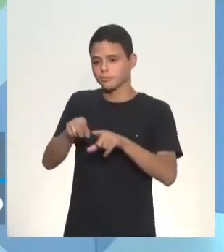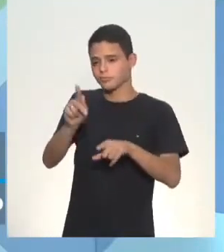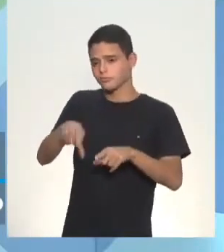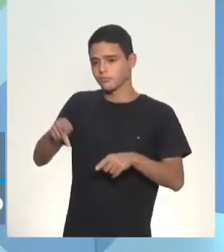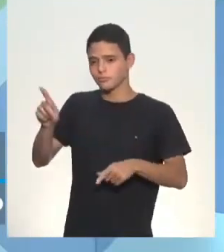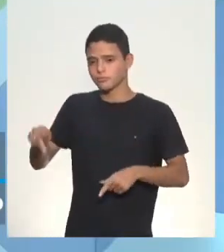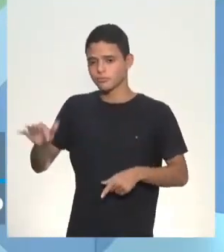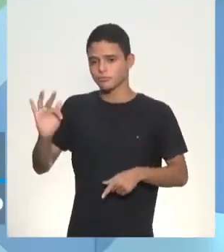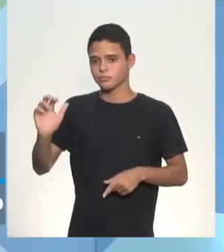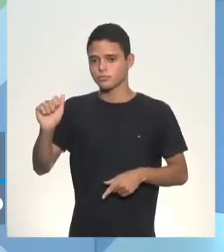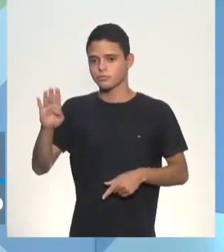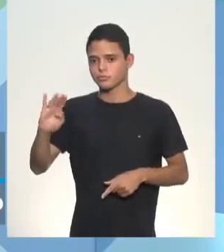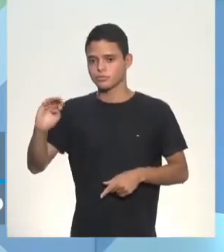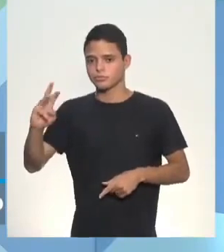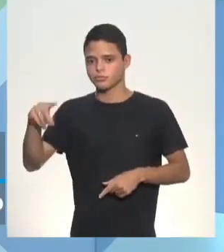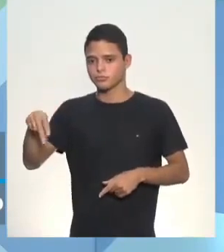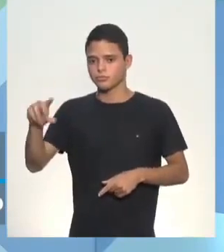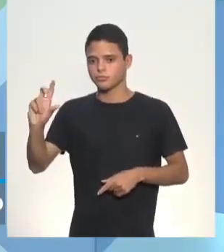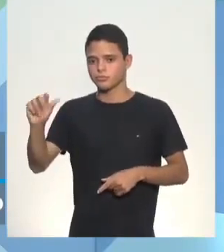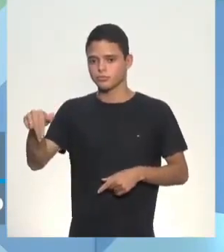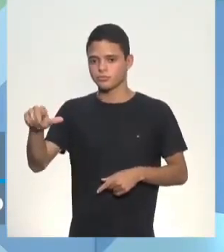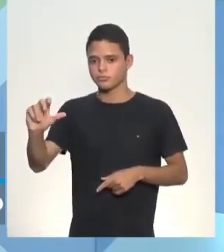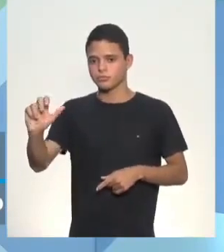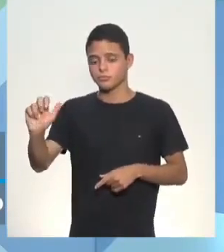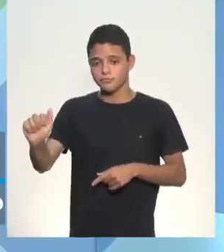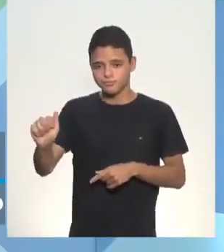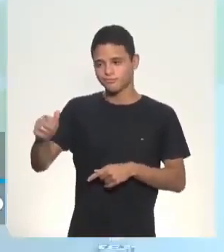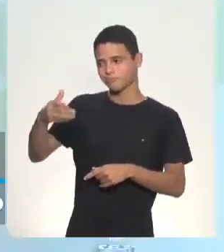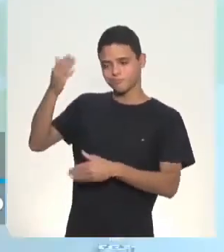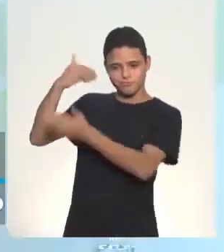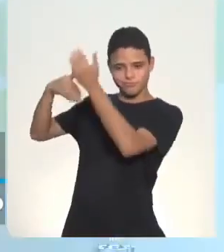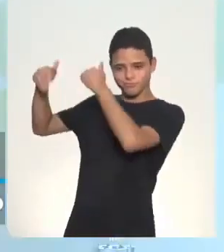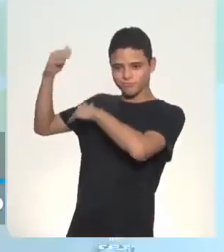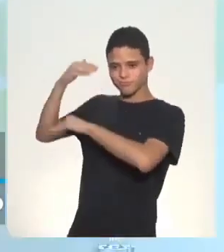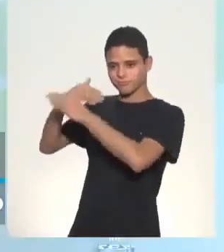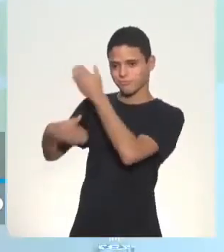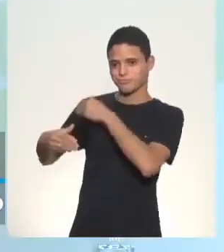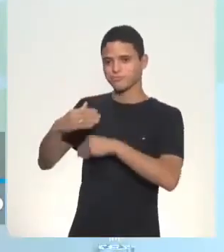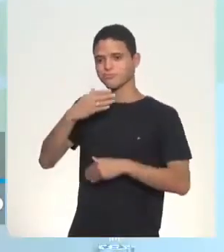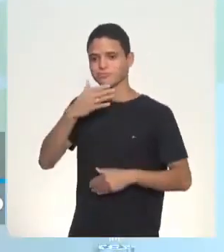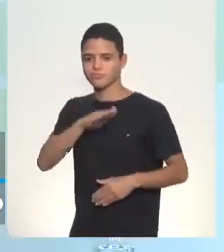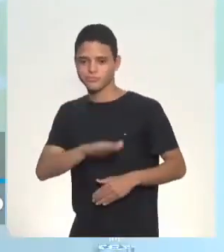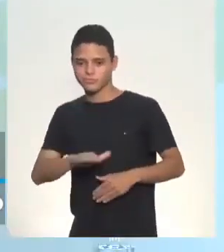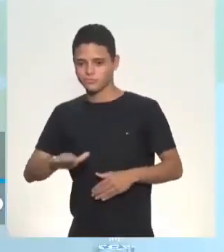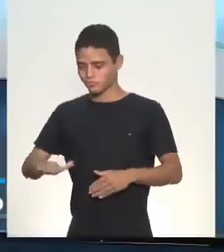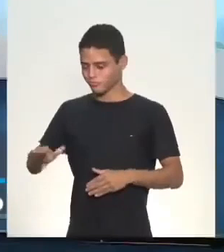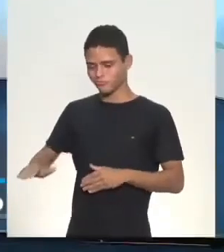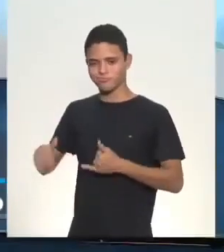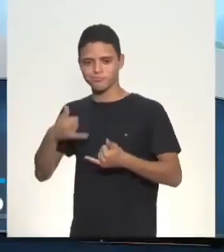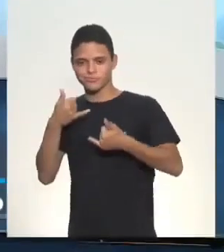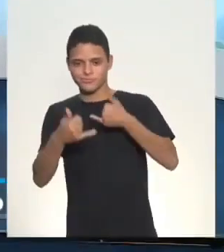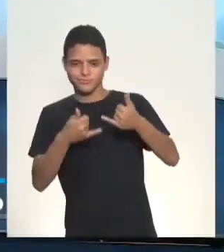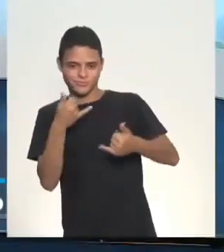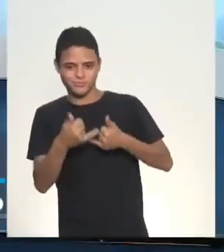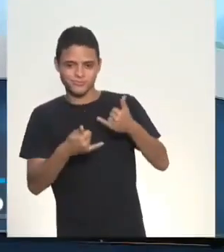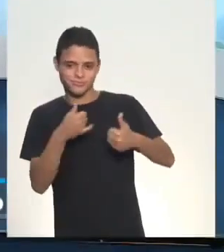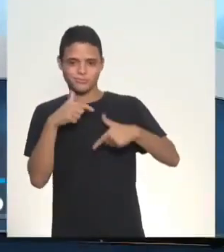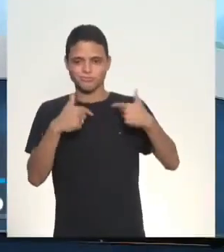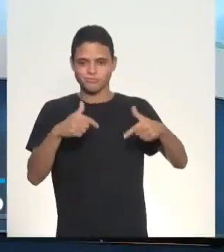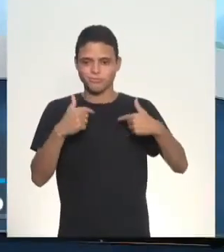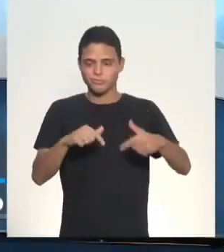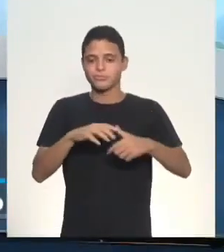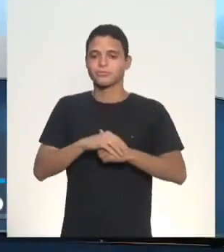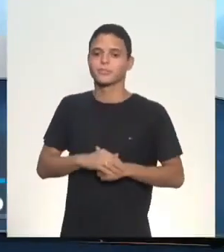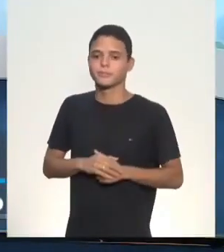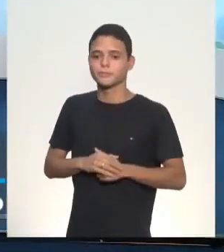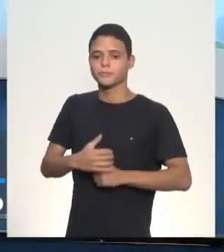Fabiana dizendo, as crianças antigamente também eram umas pestes, né? A professora. A explicação da professora. Também, tá. Vamos lá.